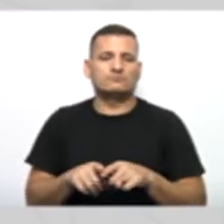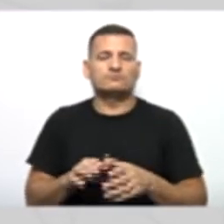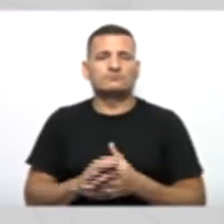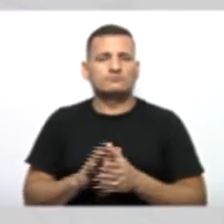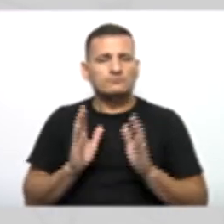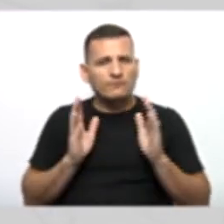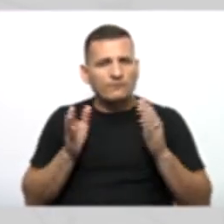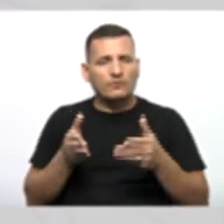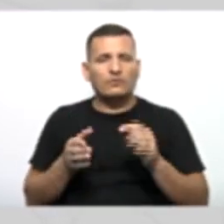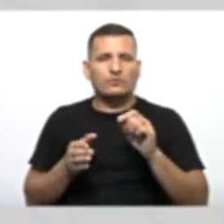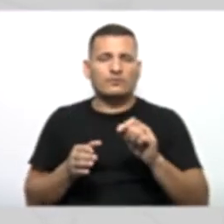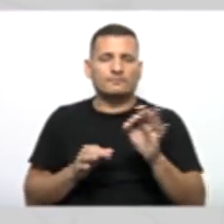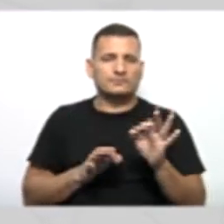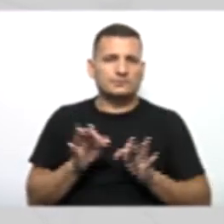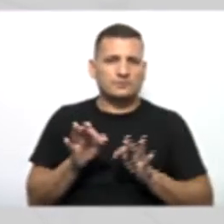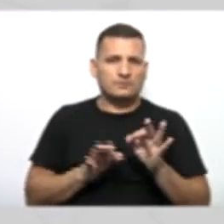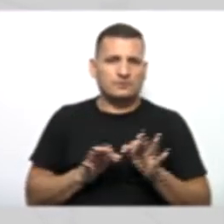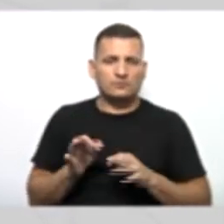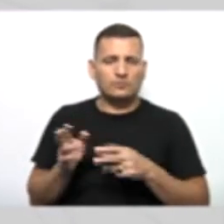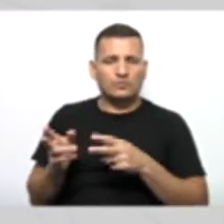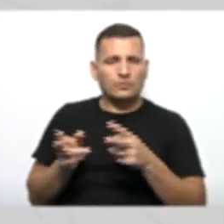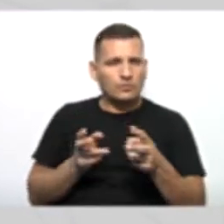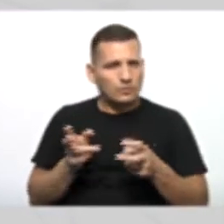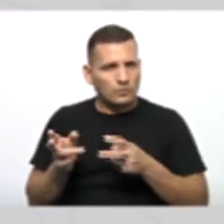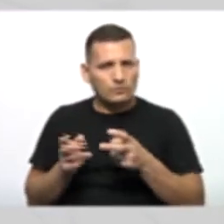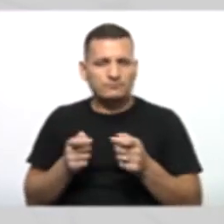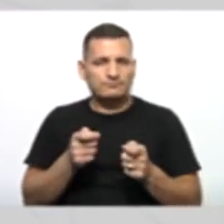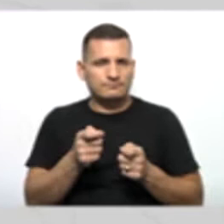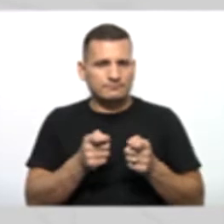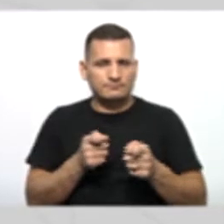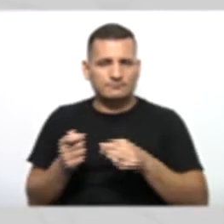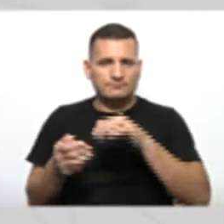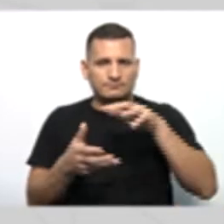sustentáveis, contra a cultura do desperdício.